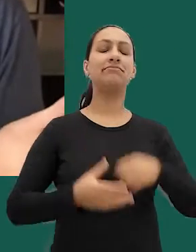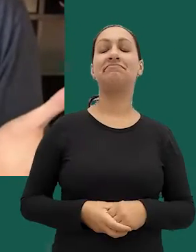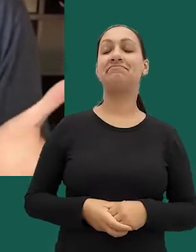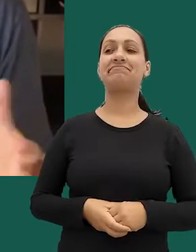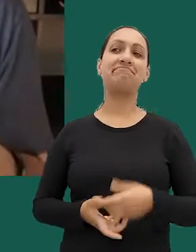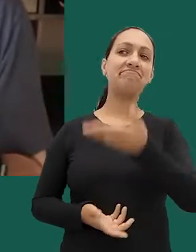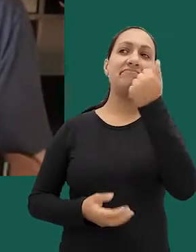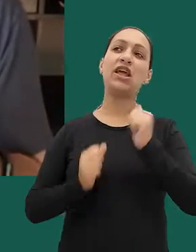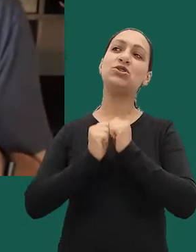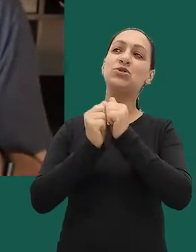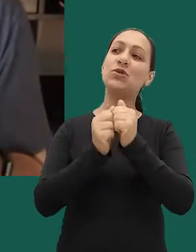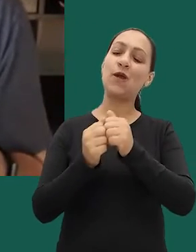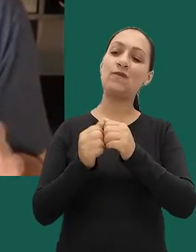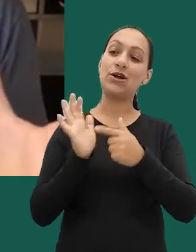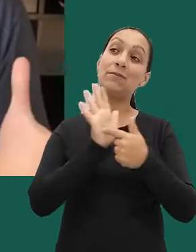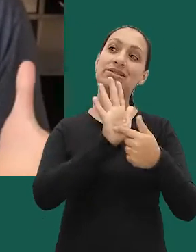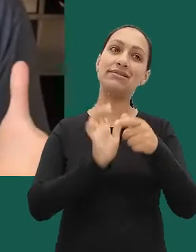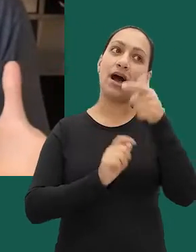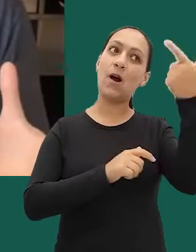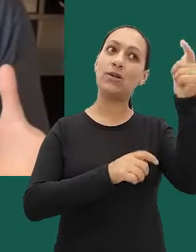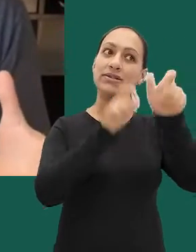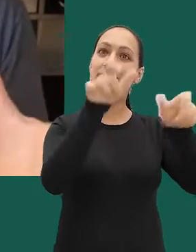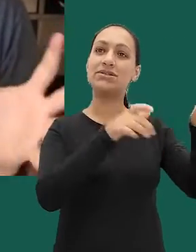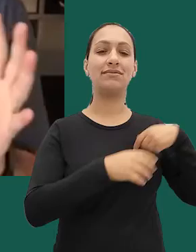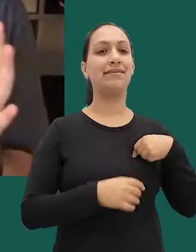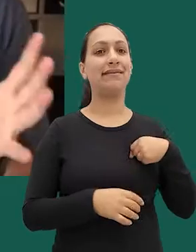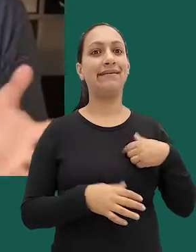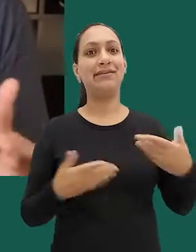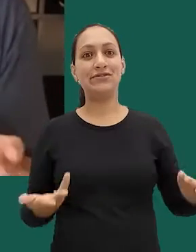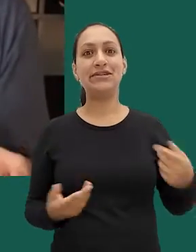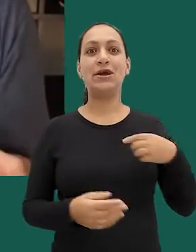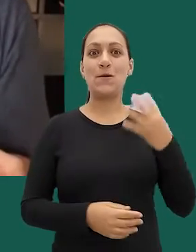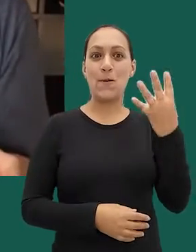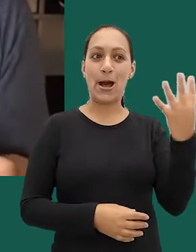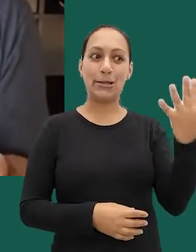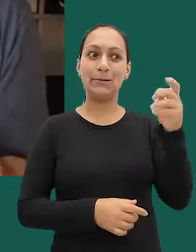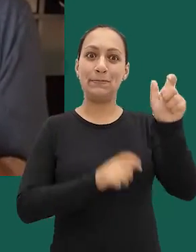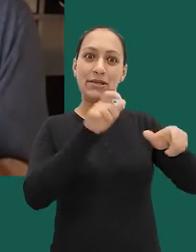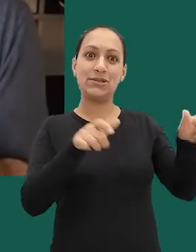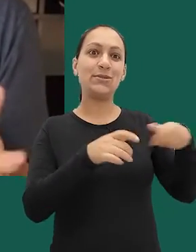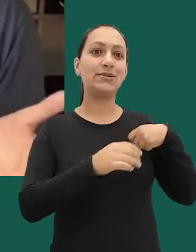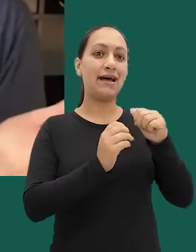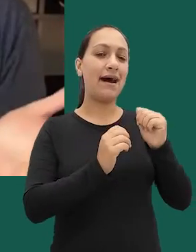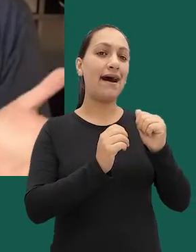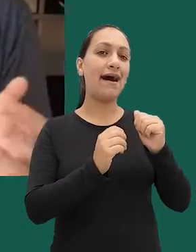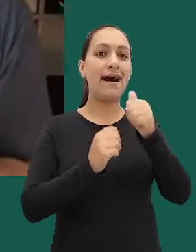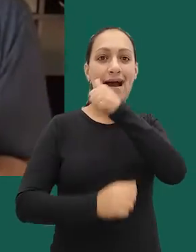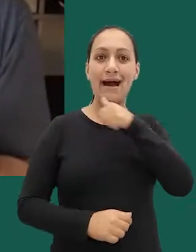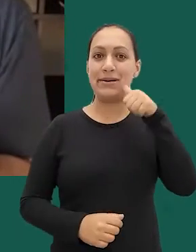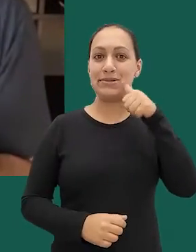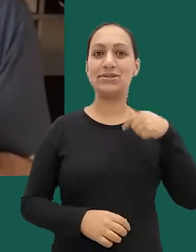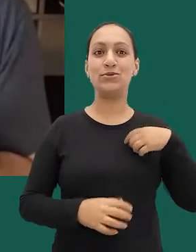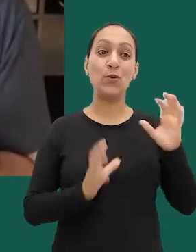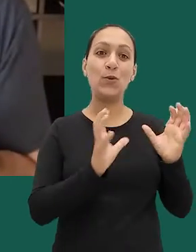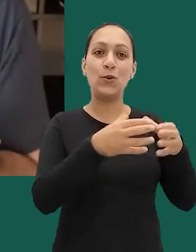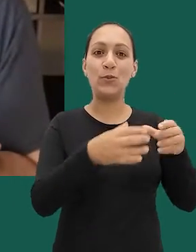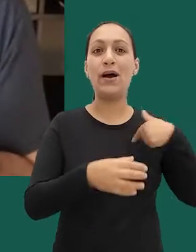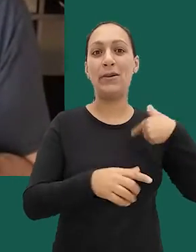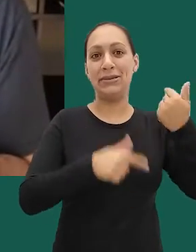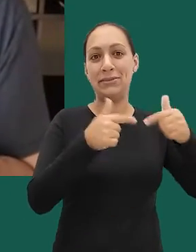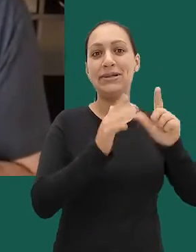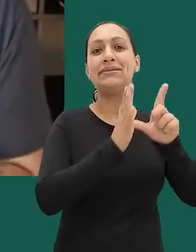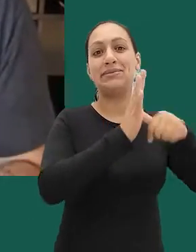pessoas. No final das contas, tinham 4 outras pessoas da Amazon do time que eu fui trabalhar depois. E aí eles me ajudaram com o currículo